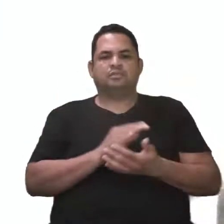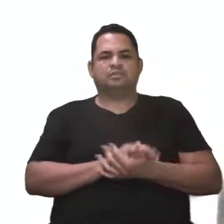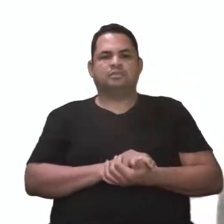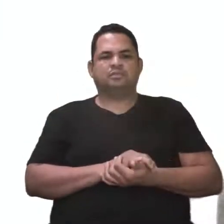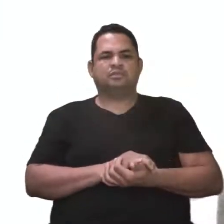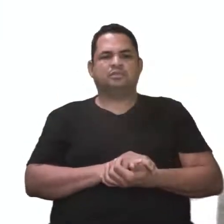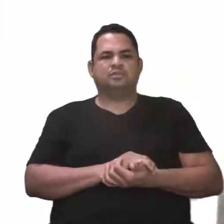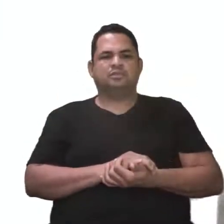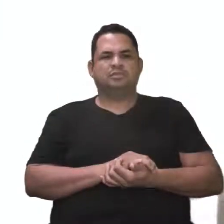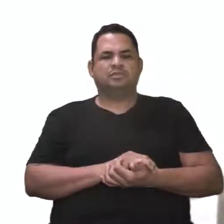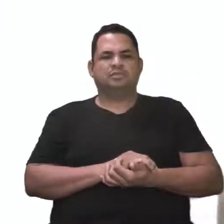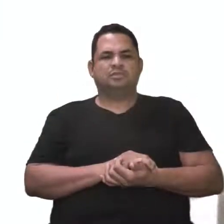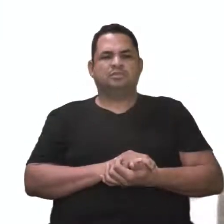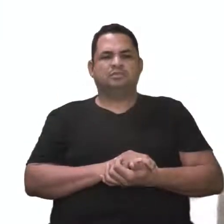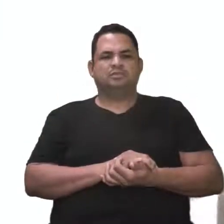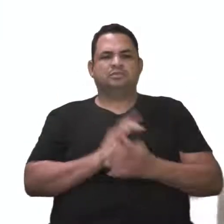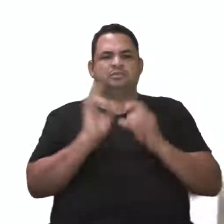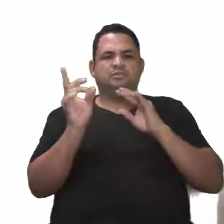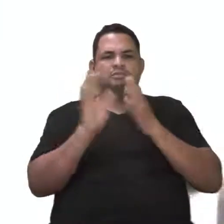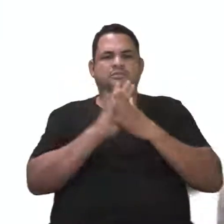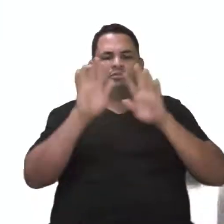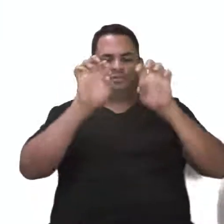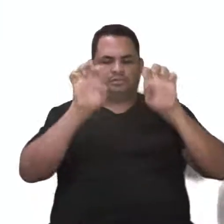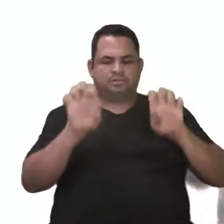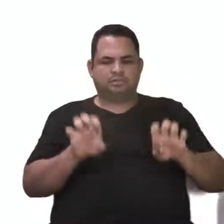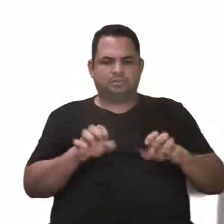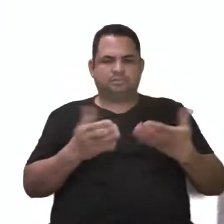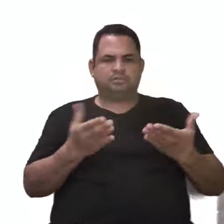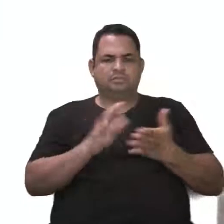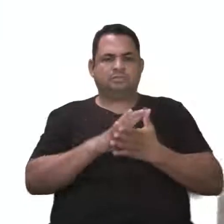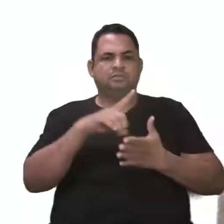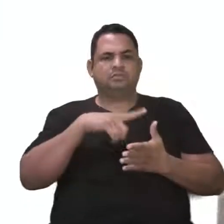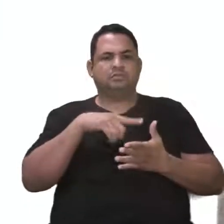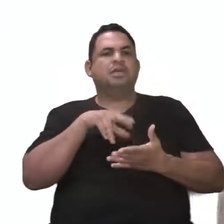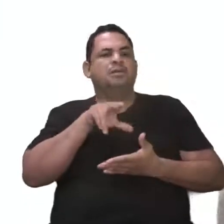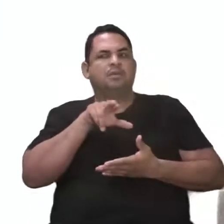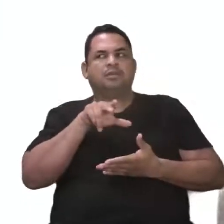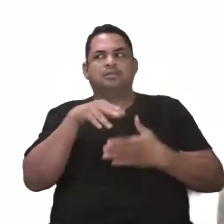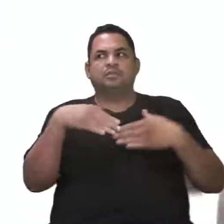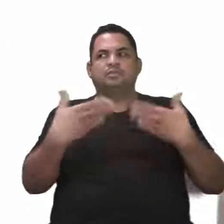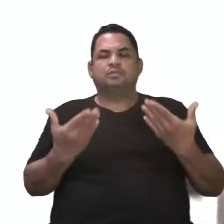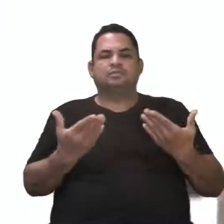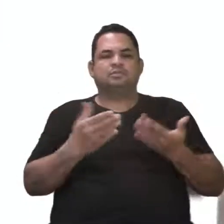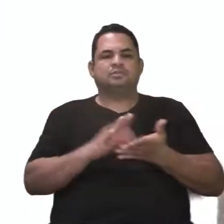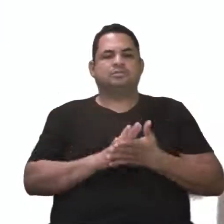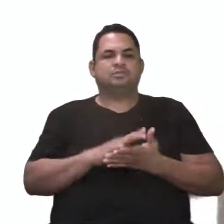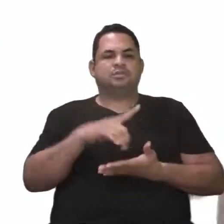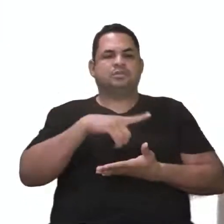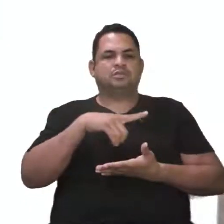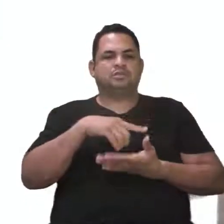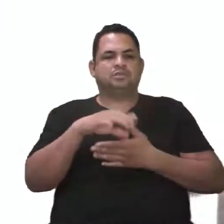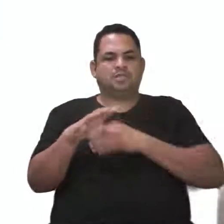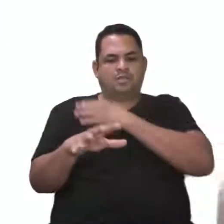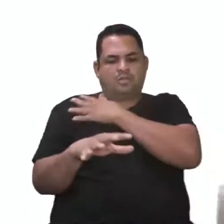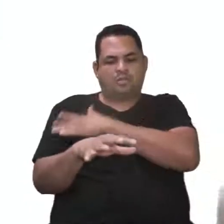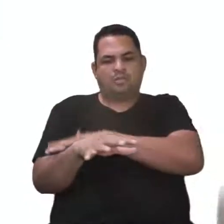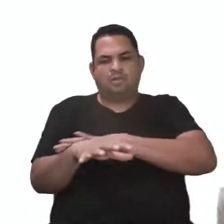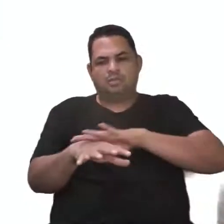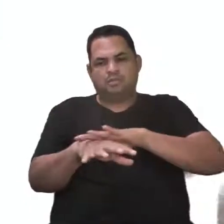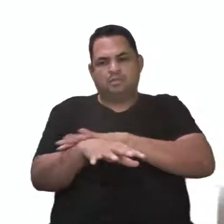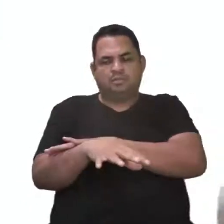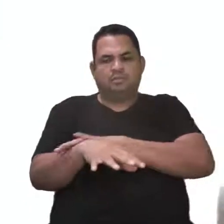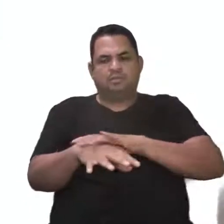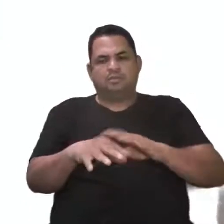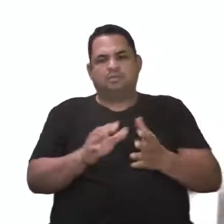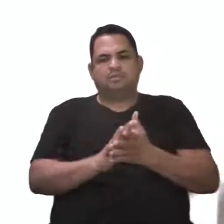região aqui, tá? Então, cada estrutura tem similaridade. Então, o que eu tenho no meu braço, o que nós temos no nosso